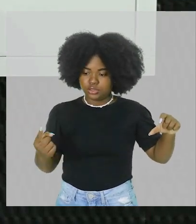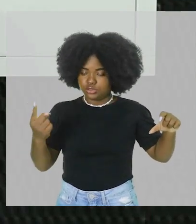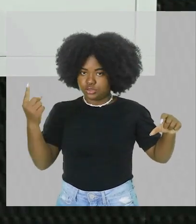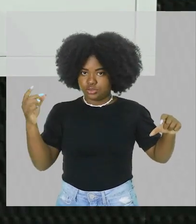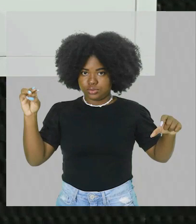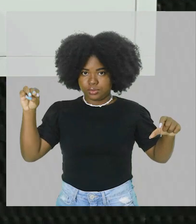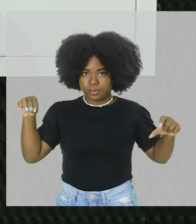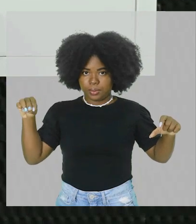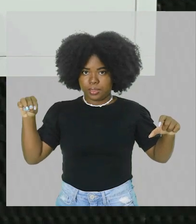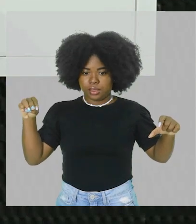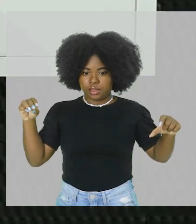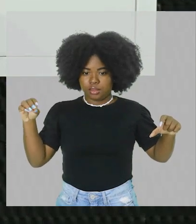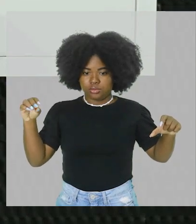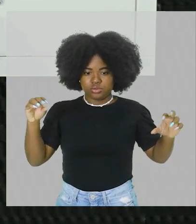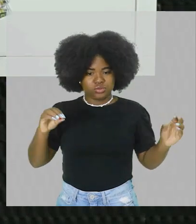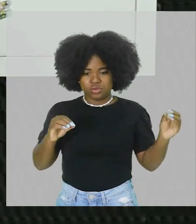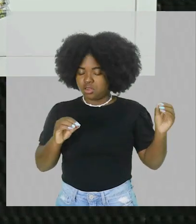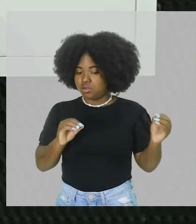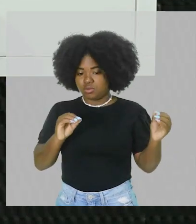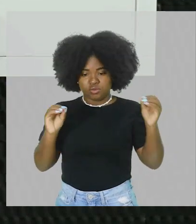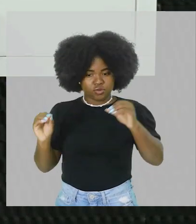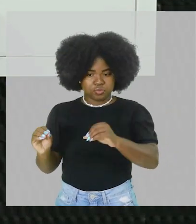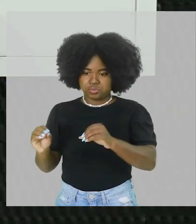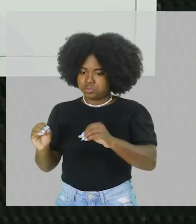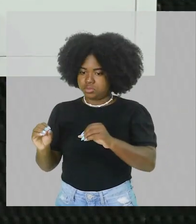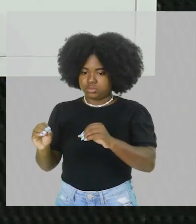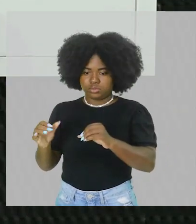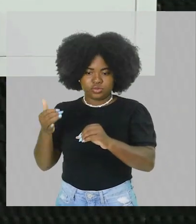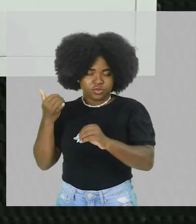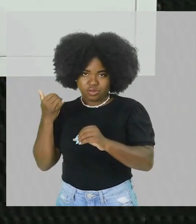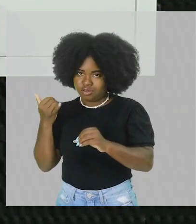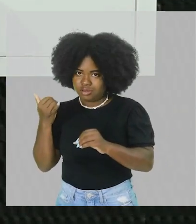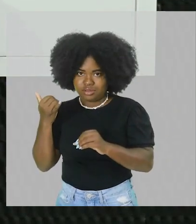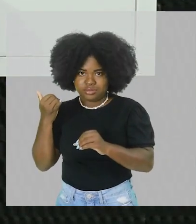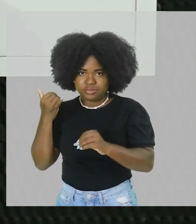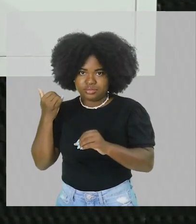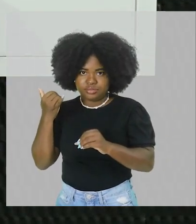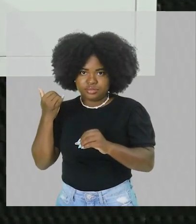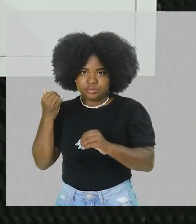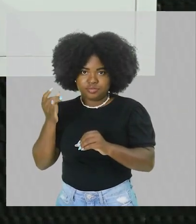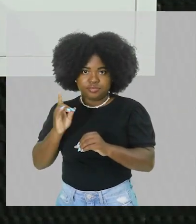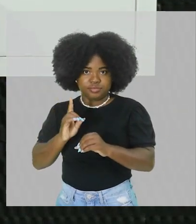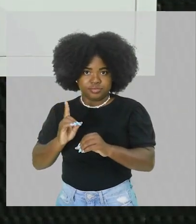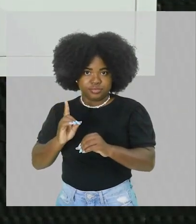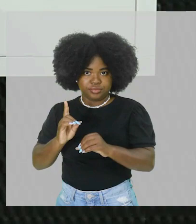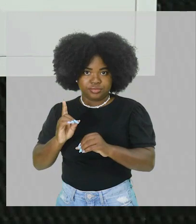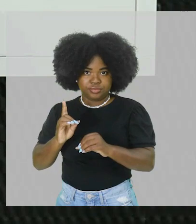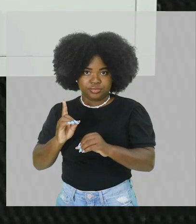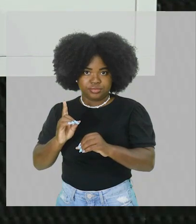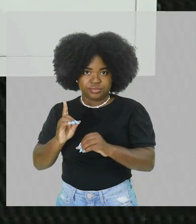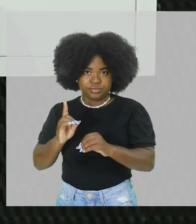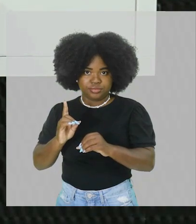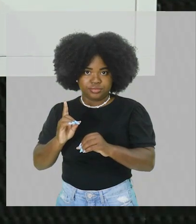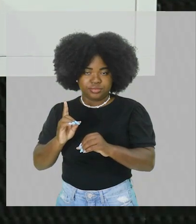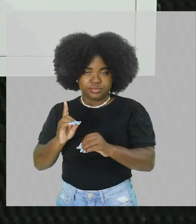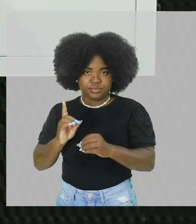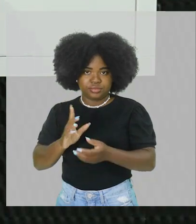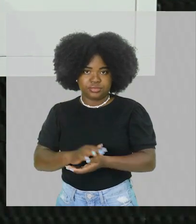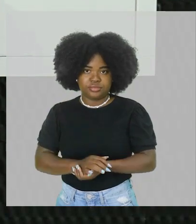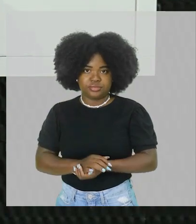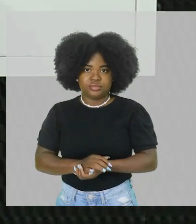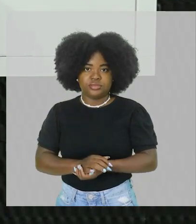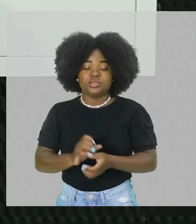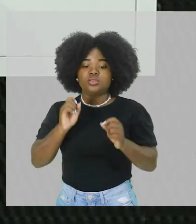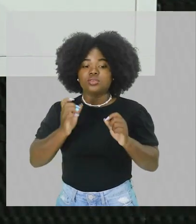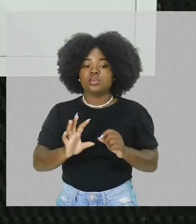por exemplo, e eu não vou colocar dentro de um dispositivo eletrônico, por exemplo, dentro de um celular. Você já imaginou o tamanho desse celular? Então